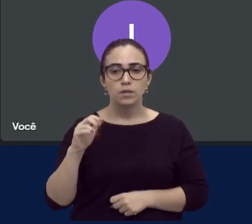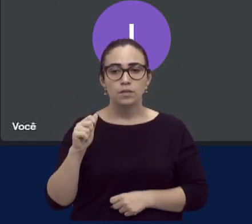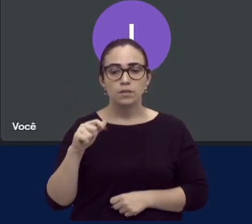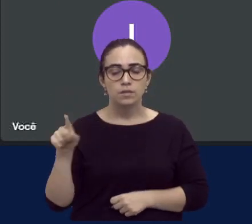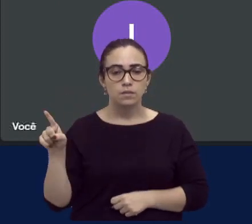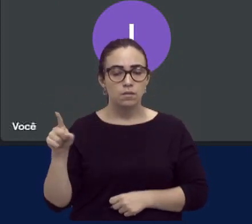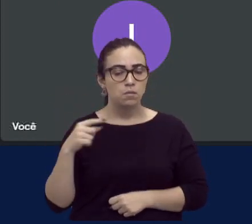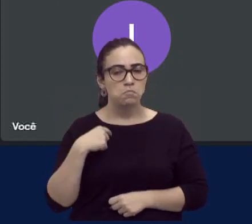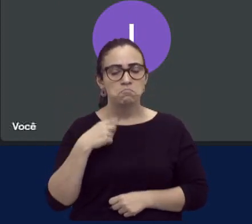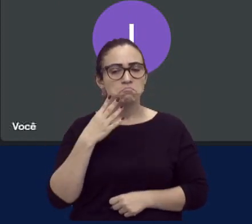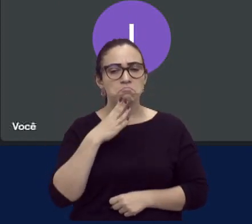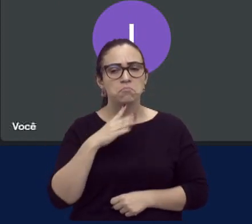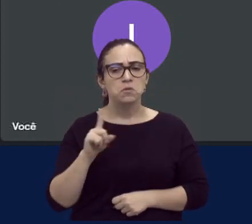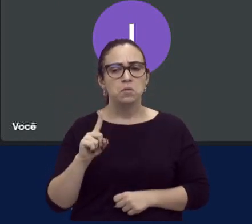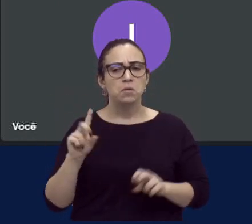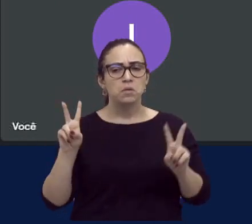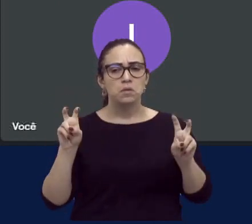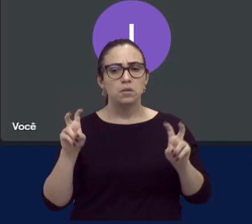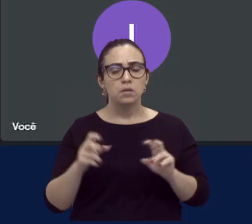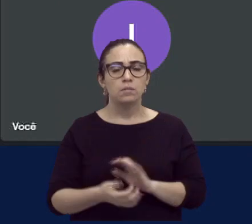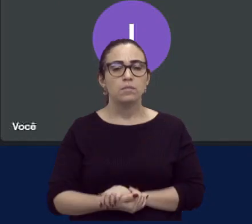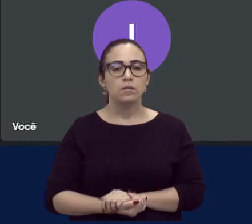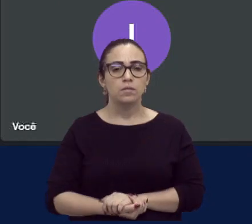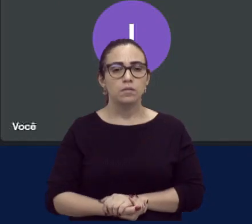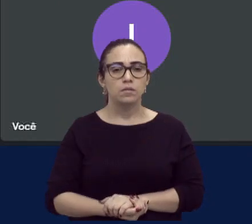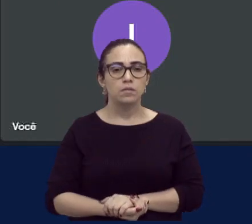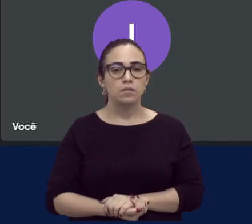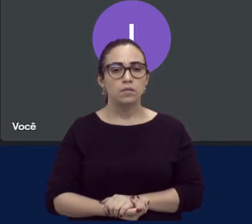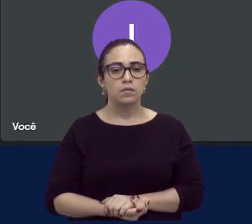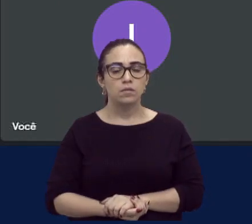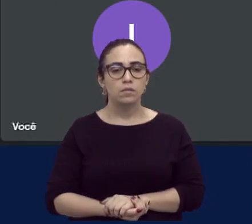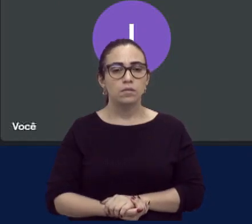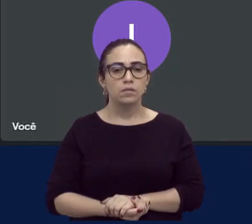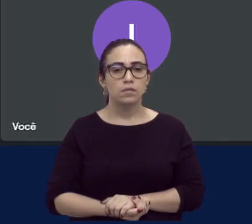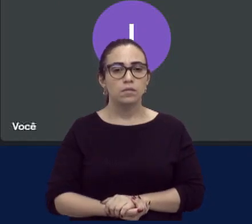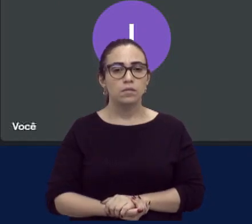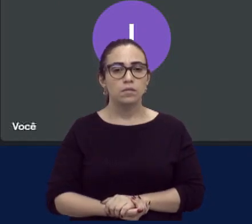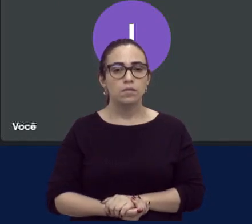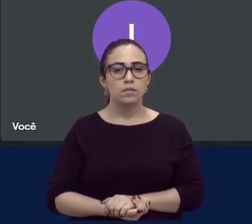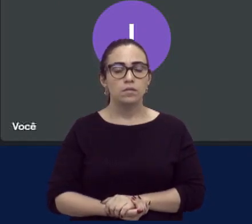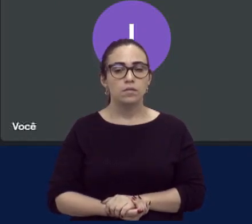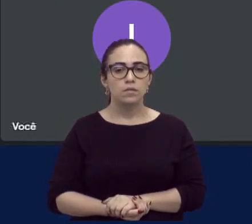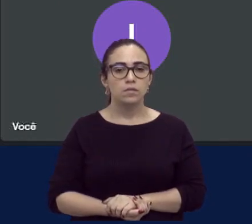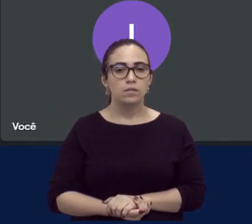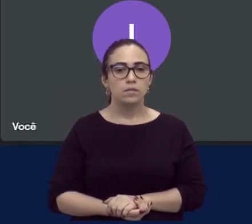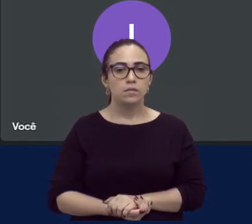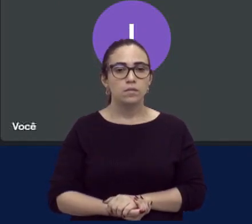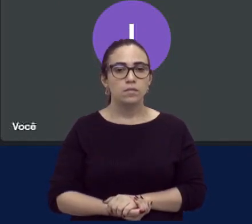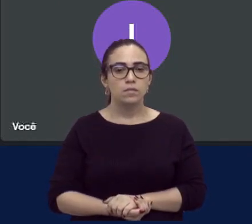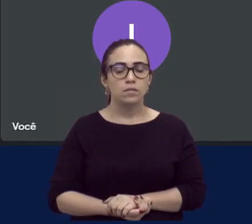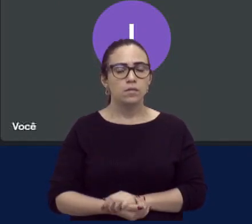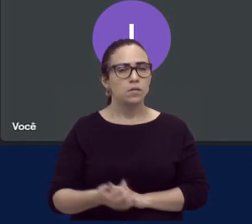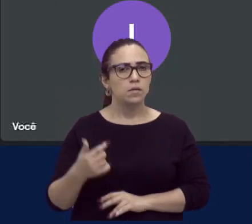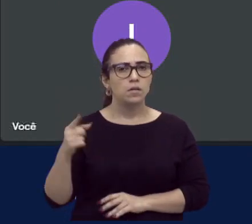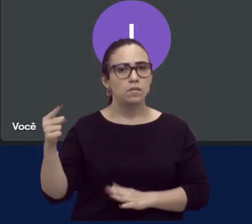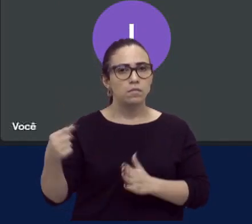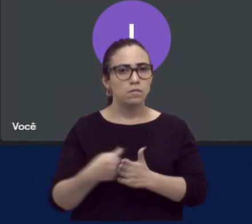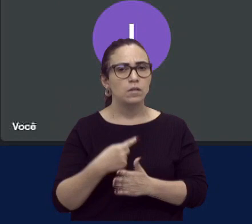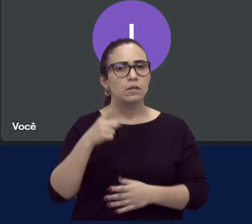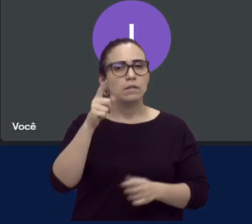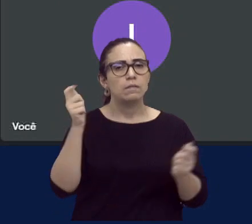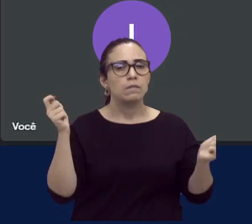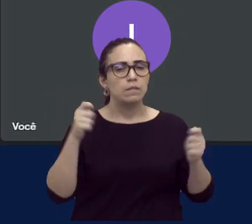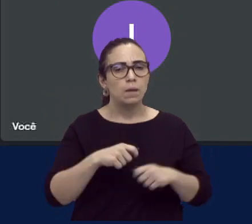eu realmente nunca tinha ouvido. Ele disse assim, pois você é uma mediadora nata. E eu não tinha a menor